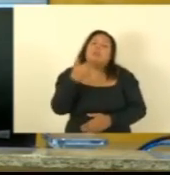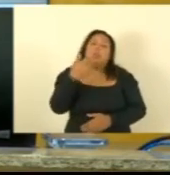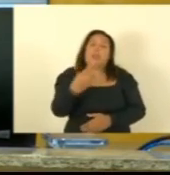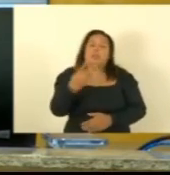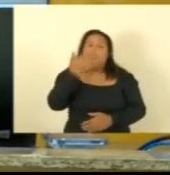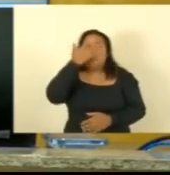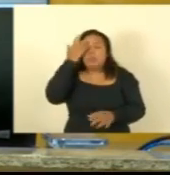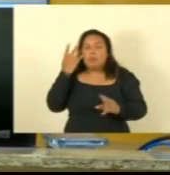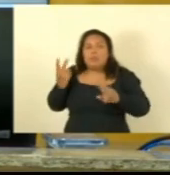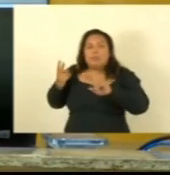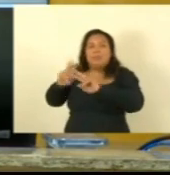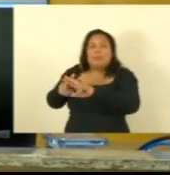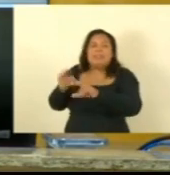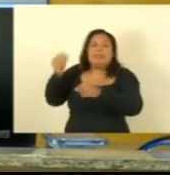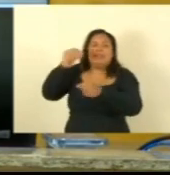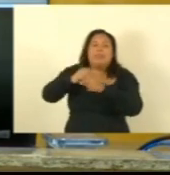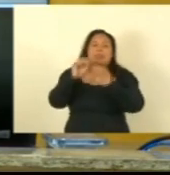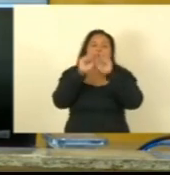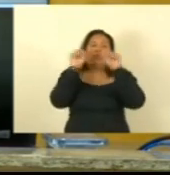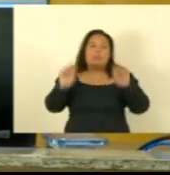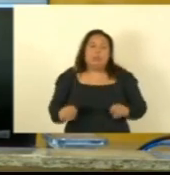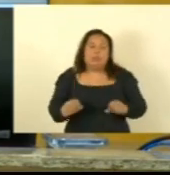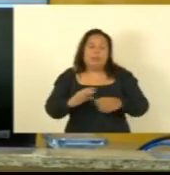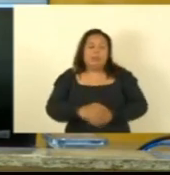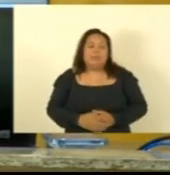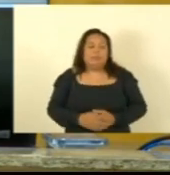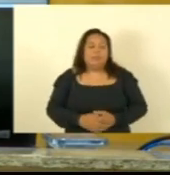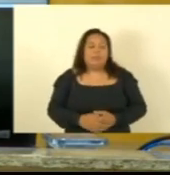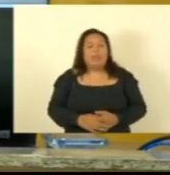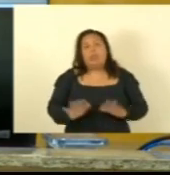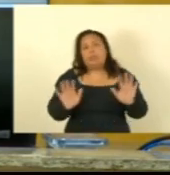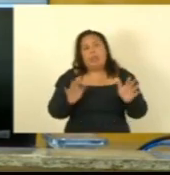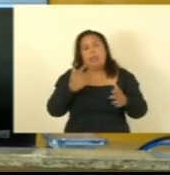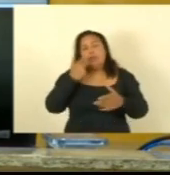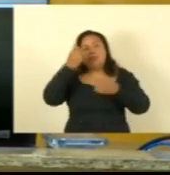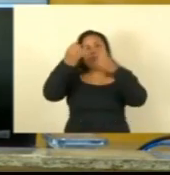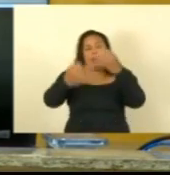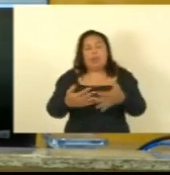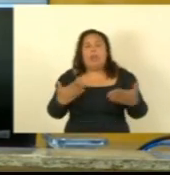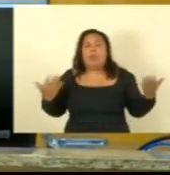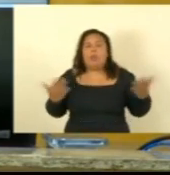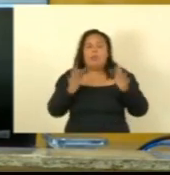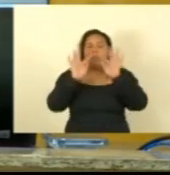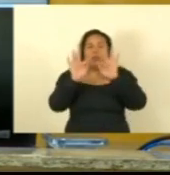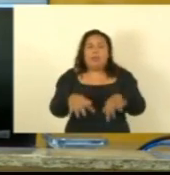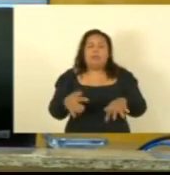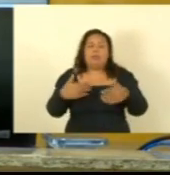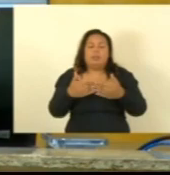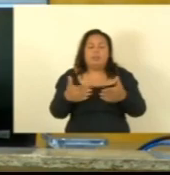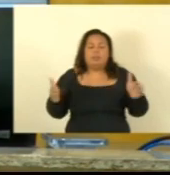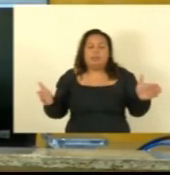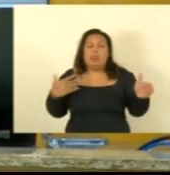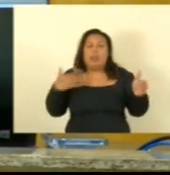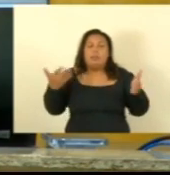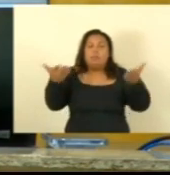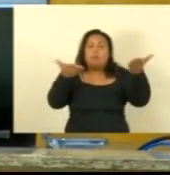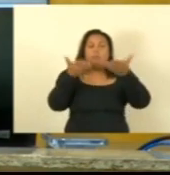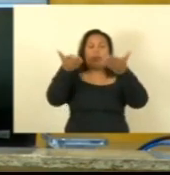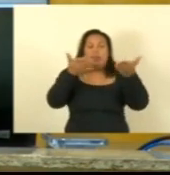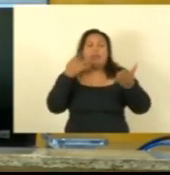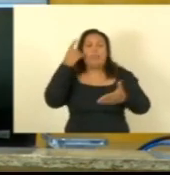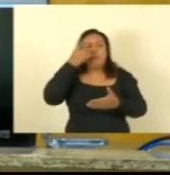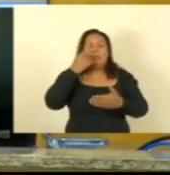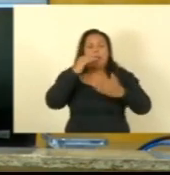22.614 presos no sistema prisional. Nada mais a vida a tratar, vou encerrar a presente sessão. Antes, porém, convoco os senhores e senhoras deputados